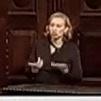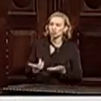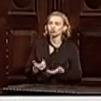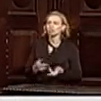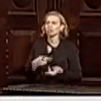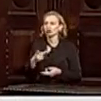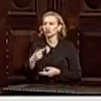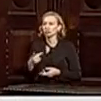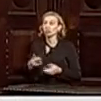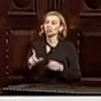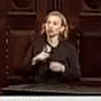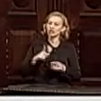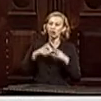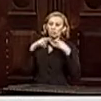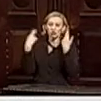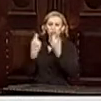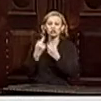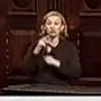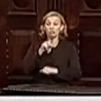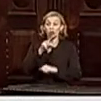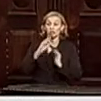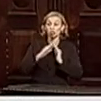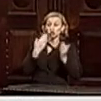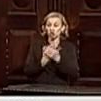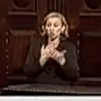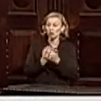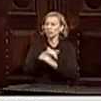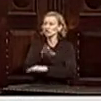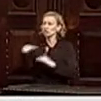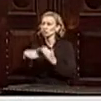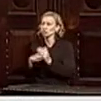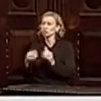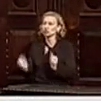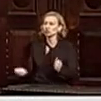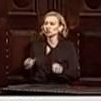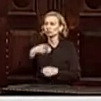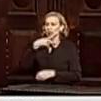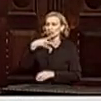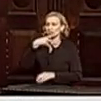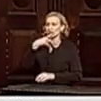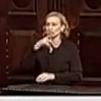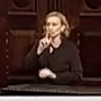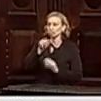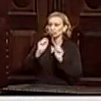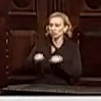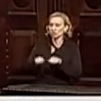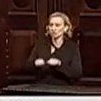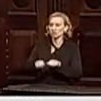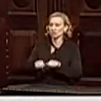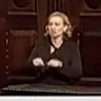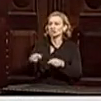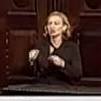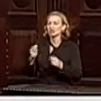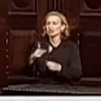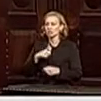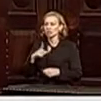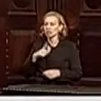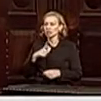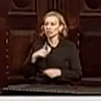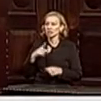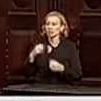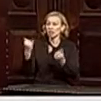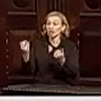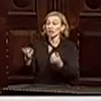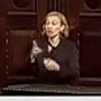convocar uma reunião do Colégio de Líderes para que todo o conjunto do Parlamento possa receber essas explicações e